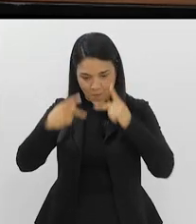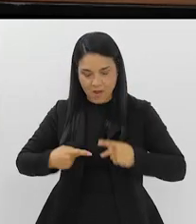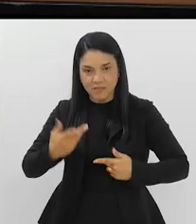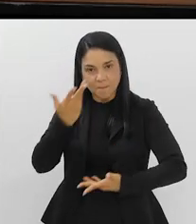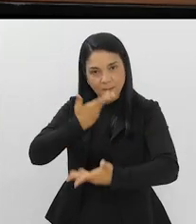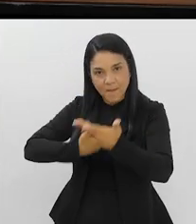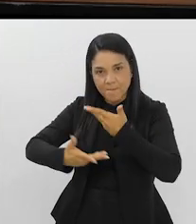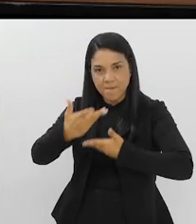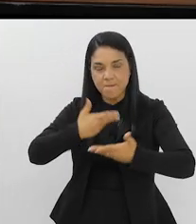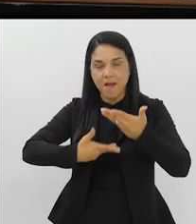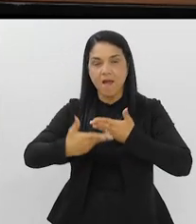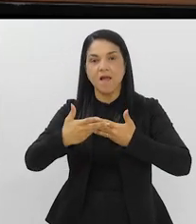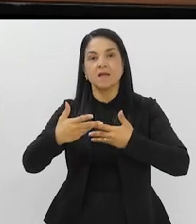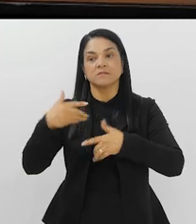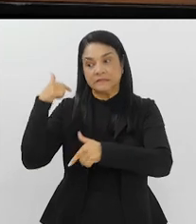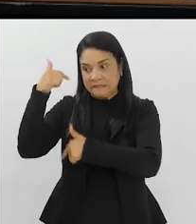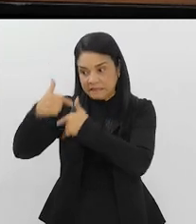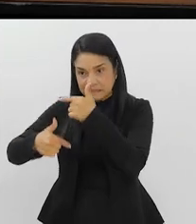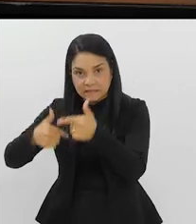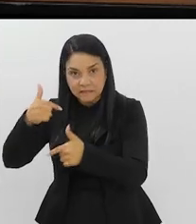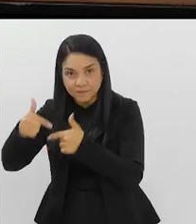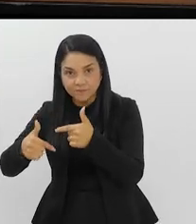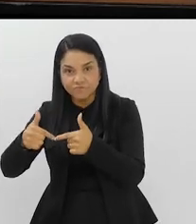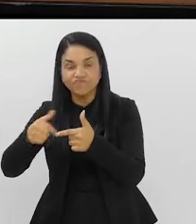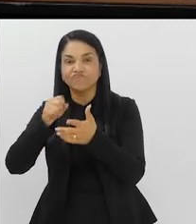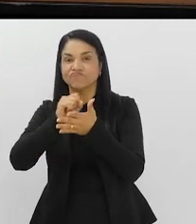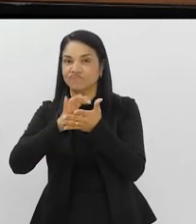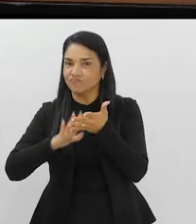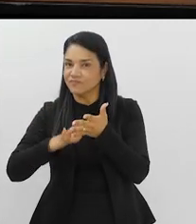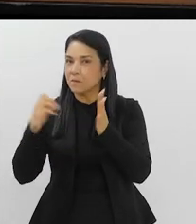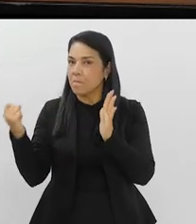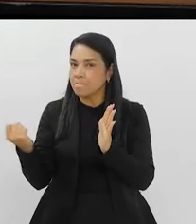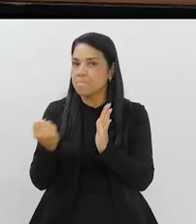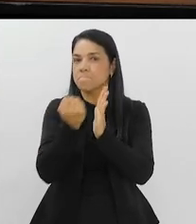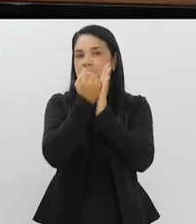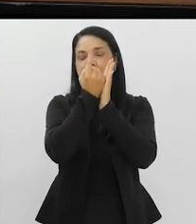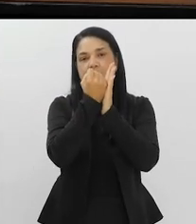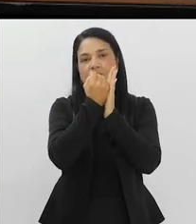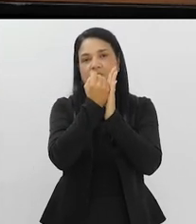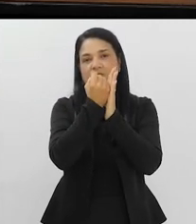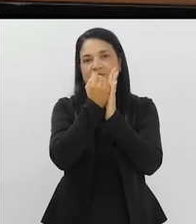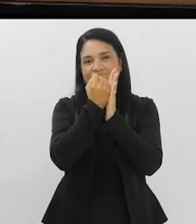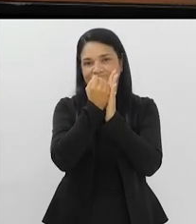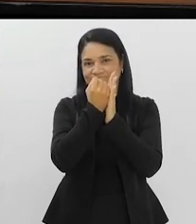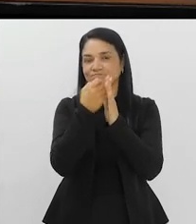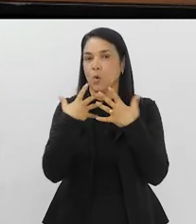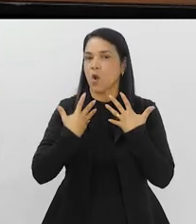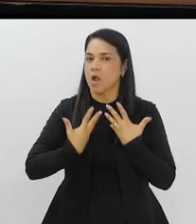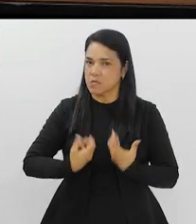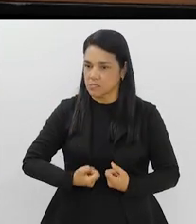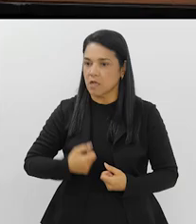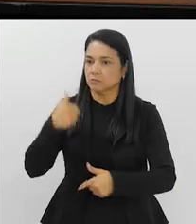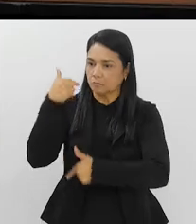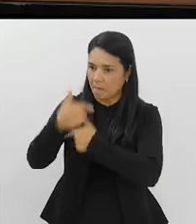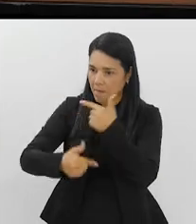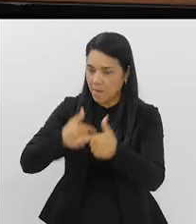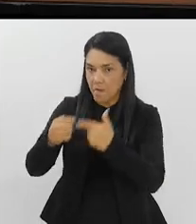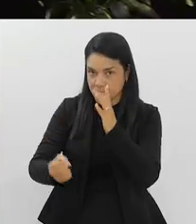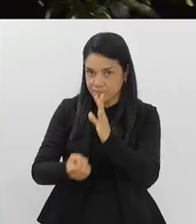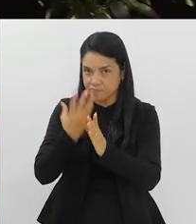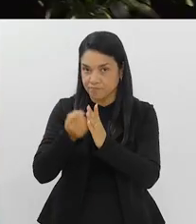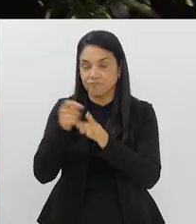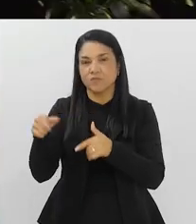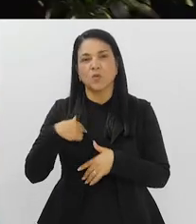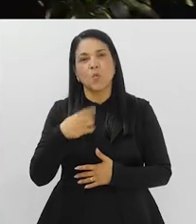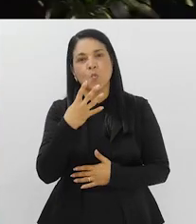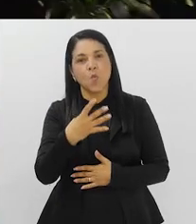uma marca da sua atividade de trabalho, geralmente são atividades muito marcadas por esse tipo de situação. Eu tenho um dado